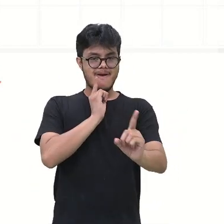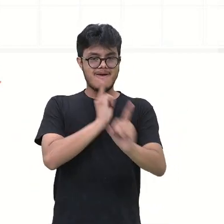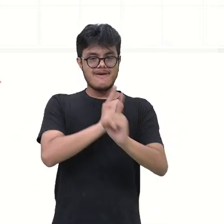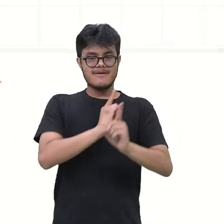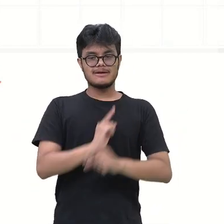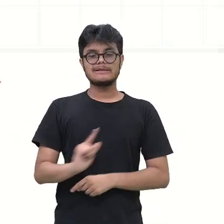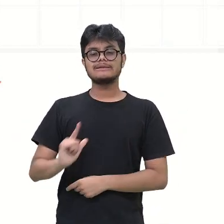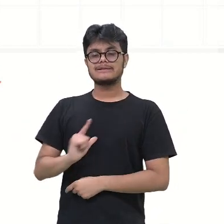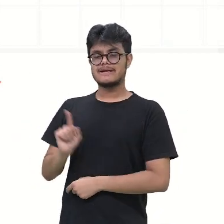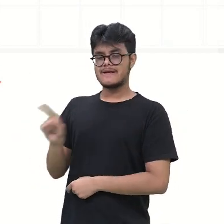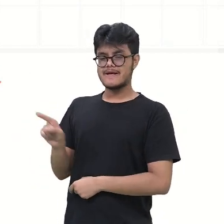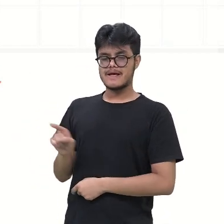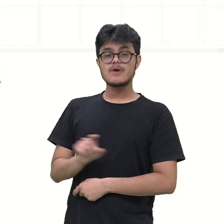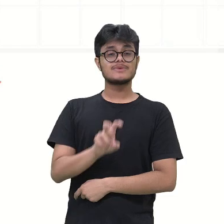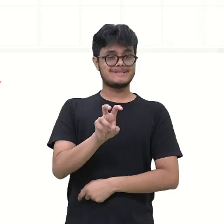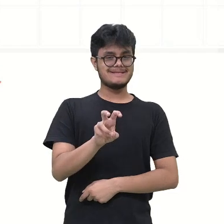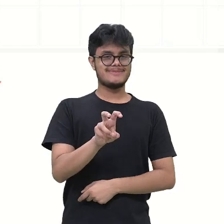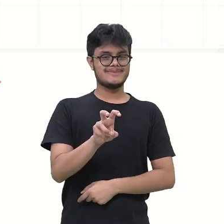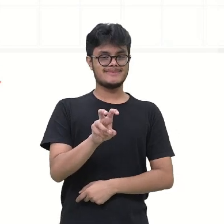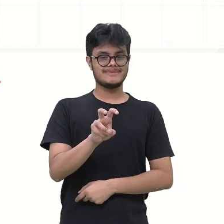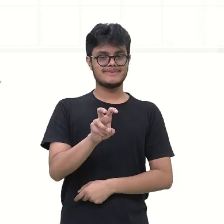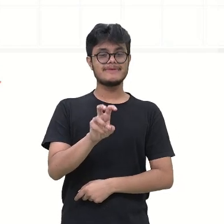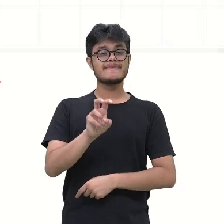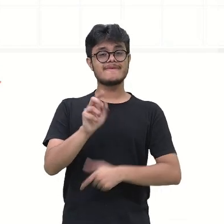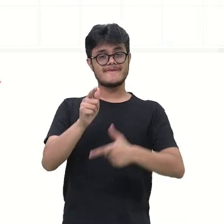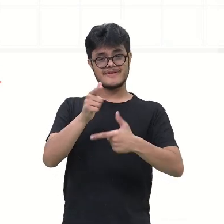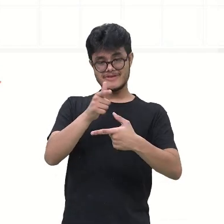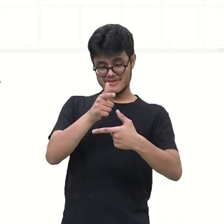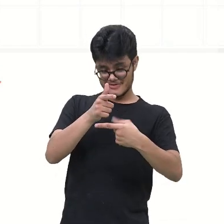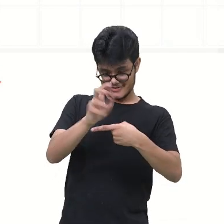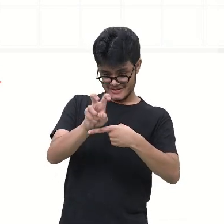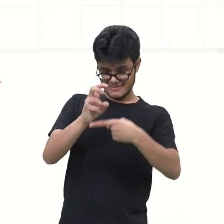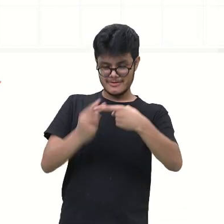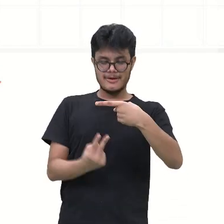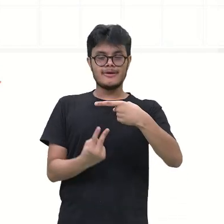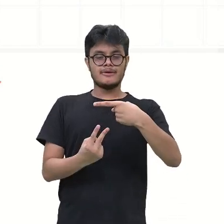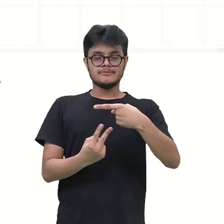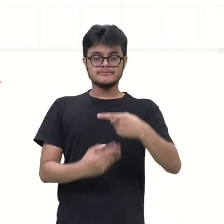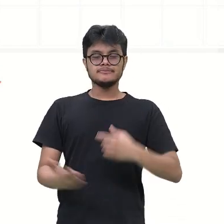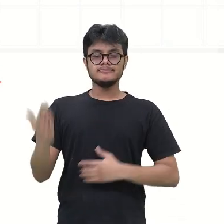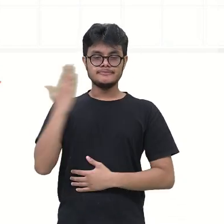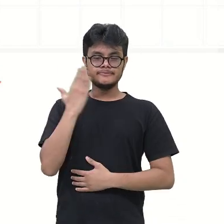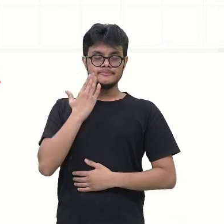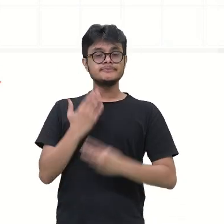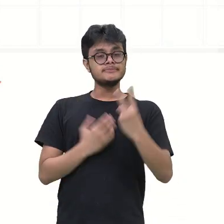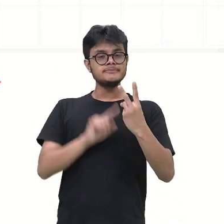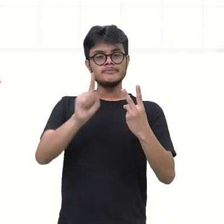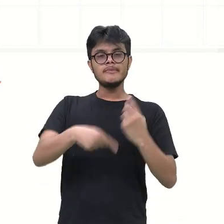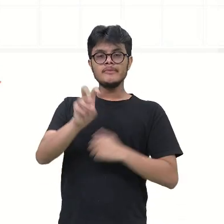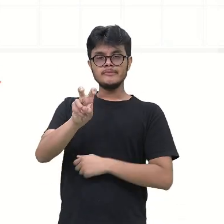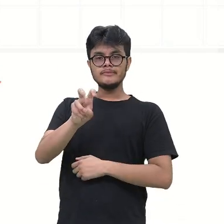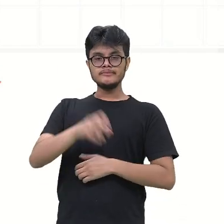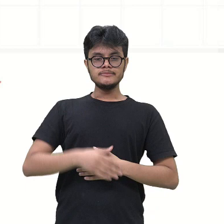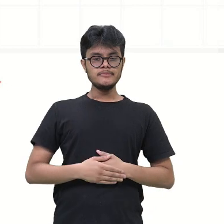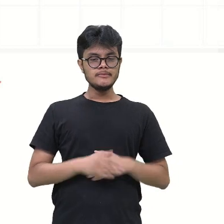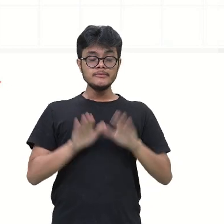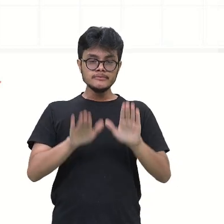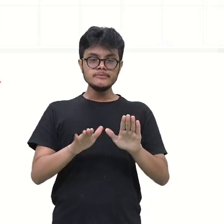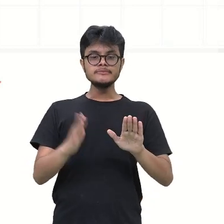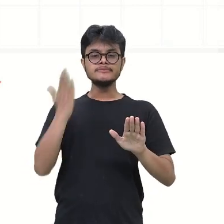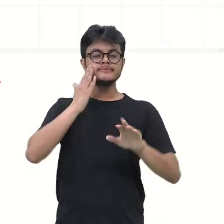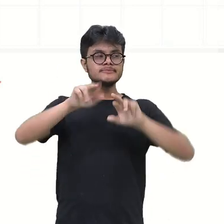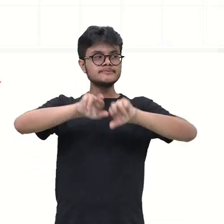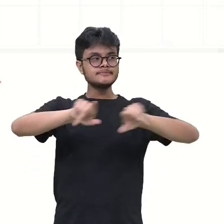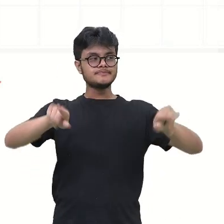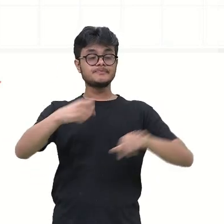meu 5 sobre 2, ou também o nosso famoso 2,5. E assim eu vou ter